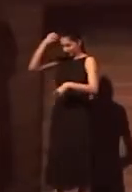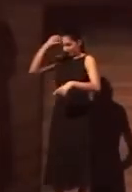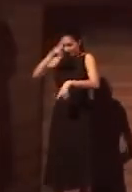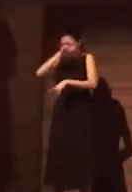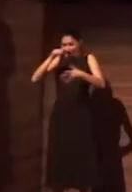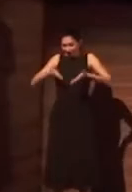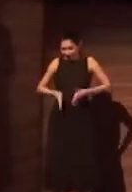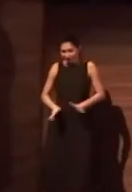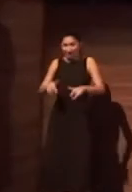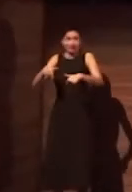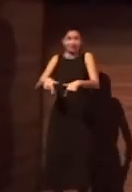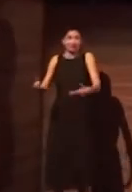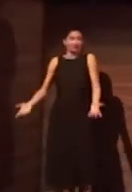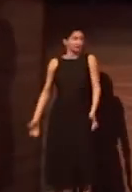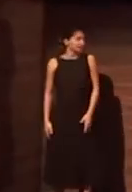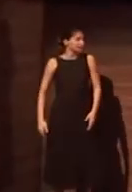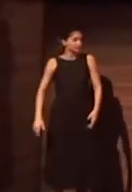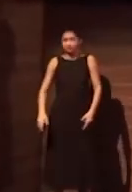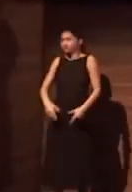burro.